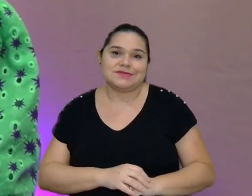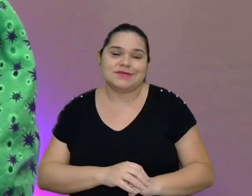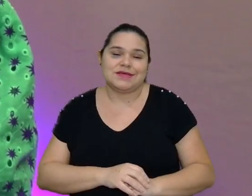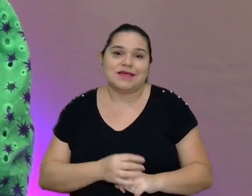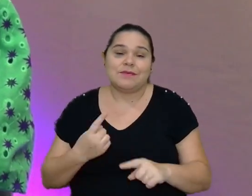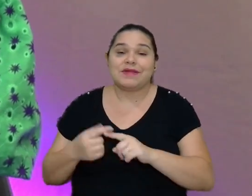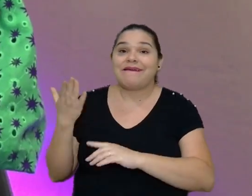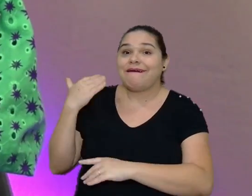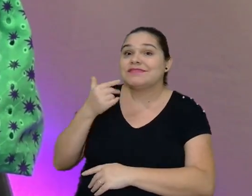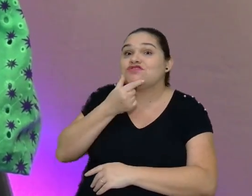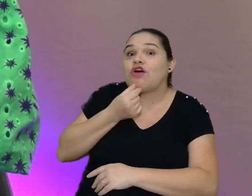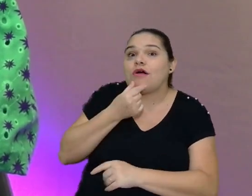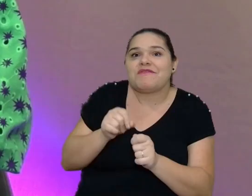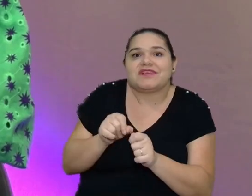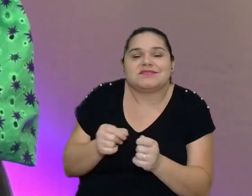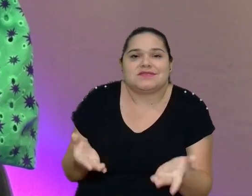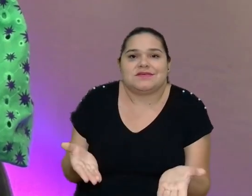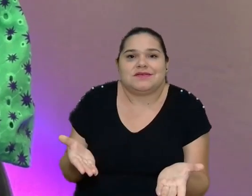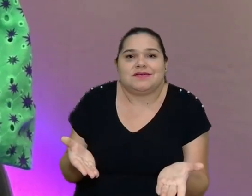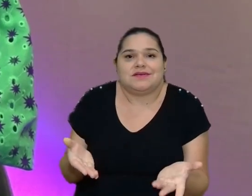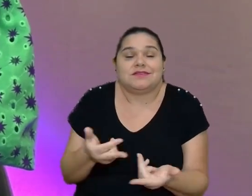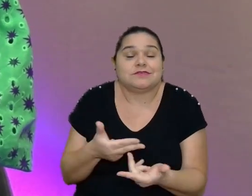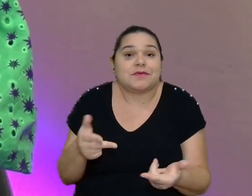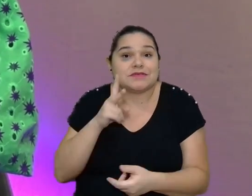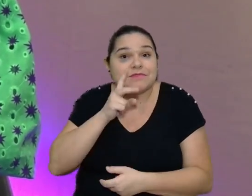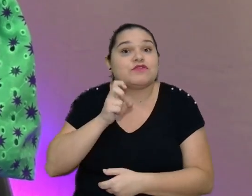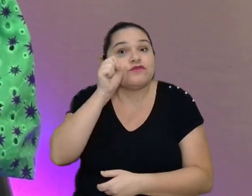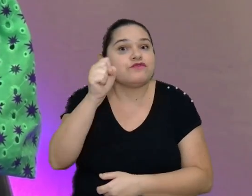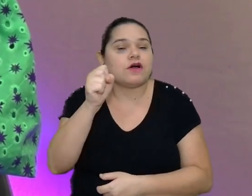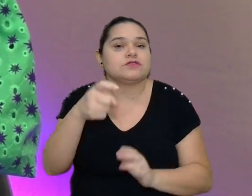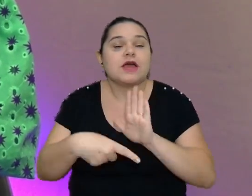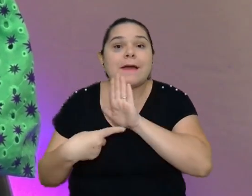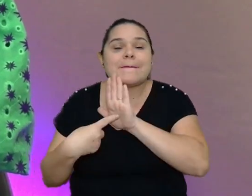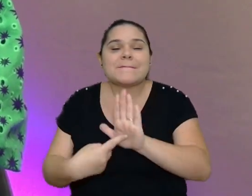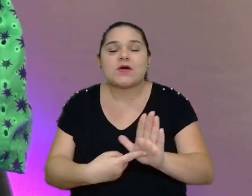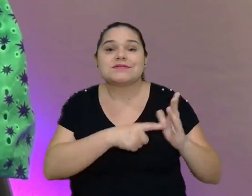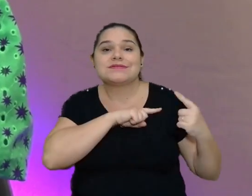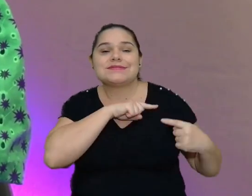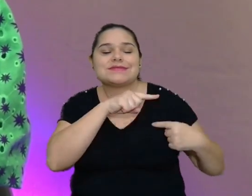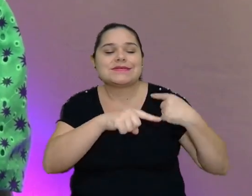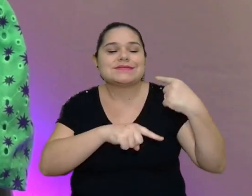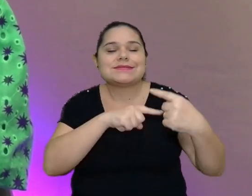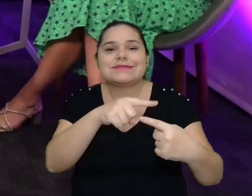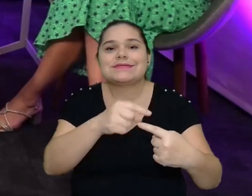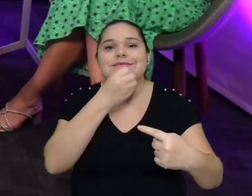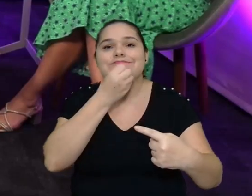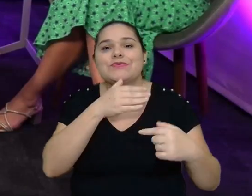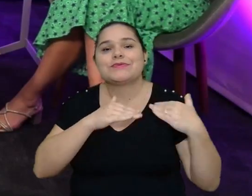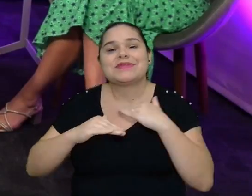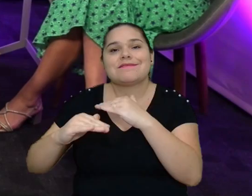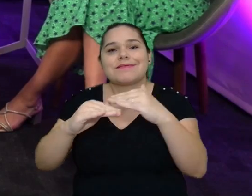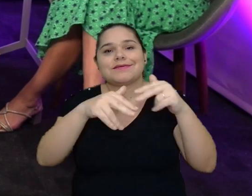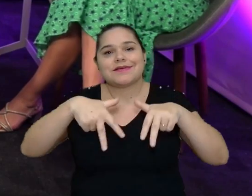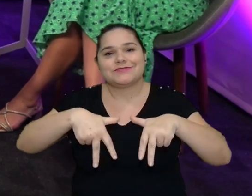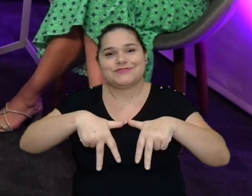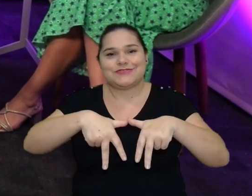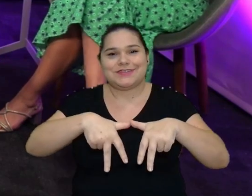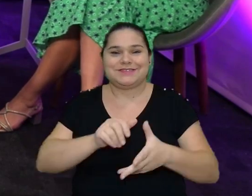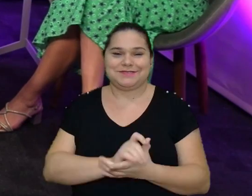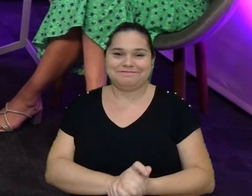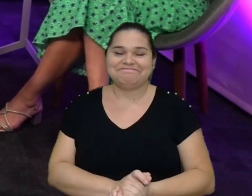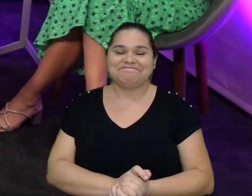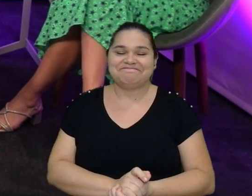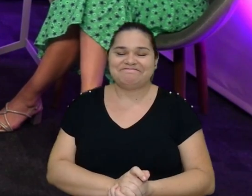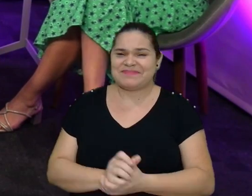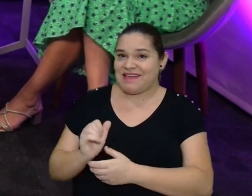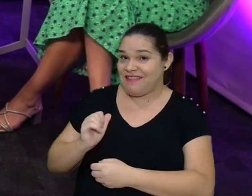homens. Sim. Então, isso é muito expressivo e fala muito desse ciclo virtuoso da equidade de gênero. Sim. Mas lá fora, sex techs